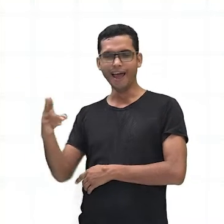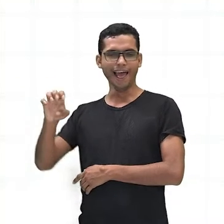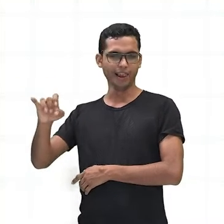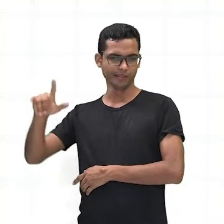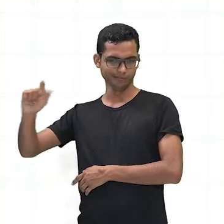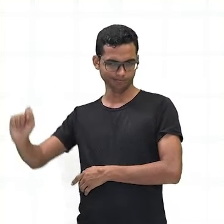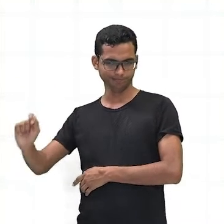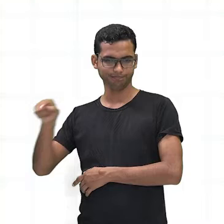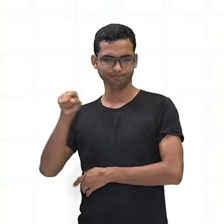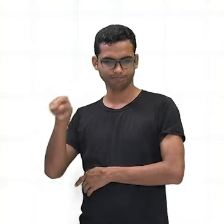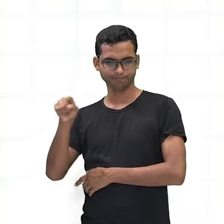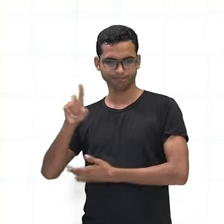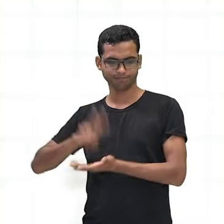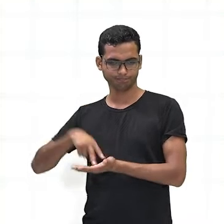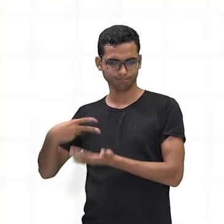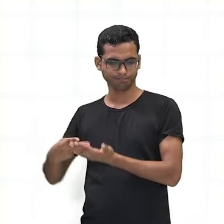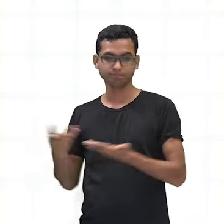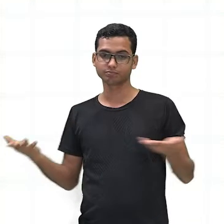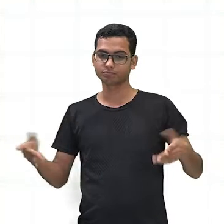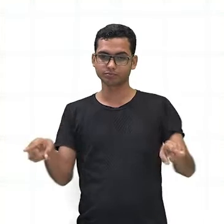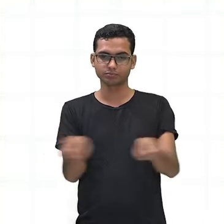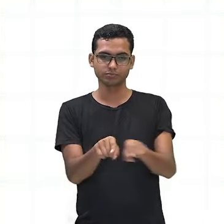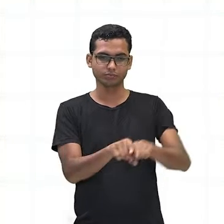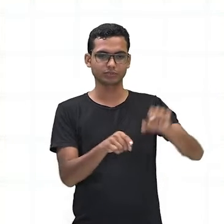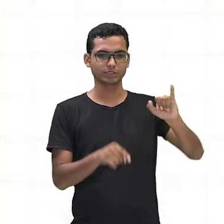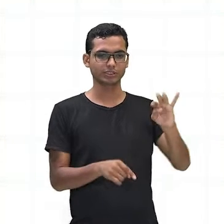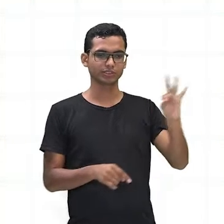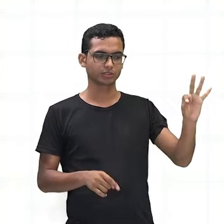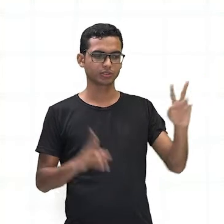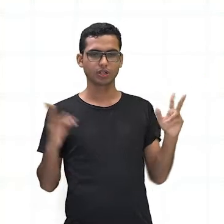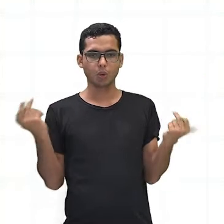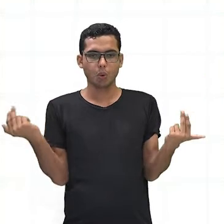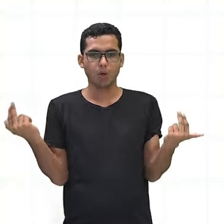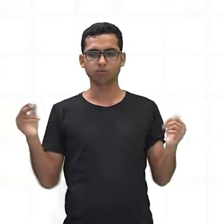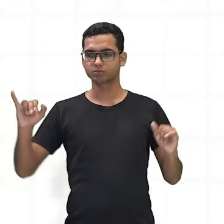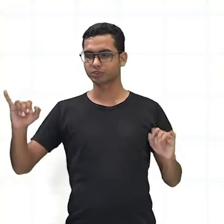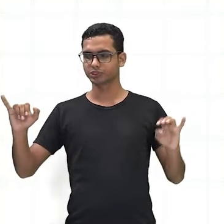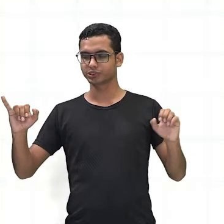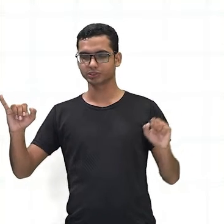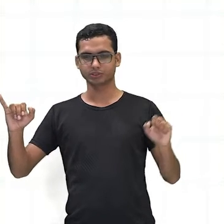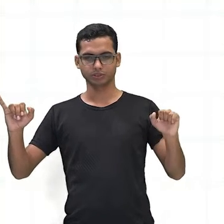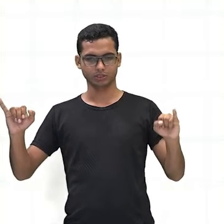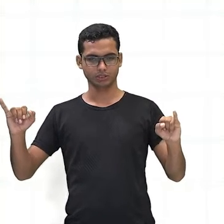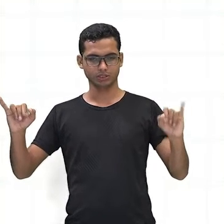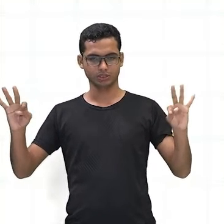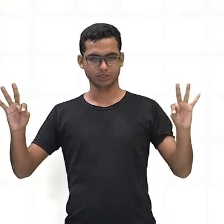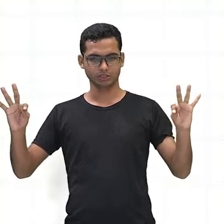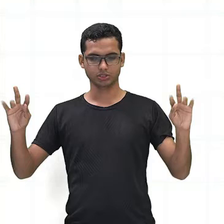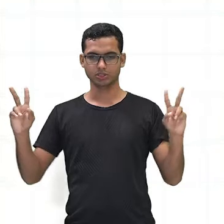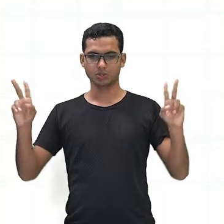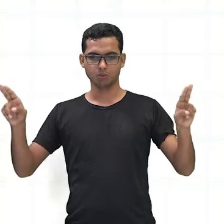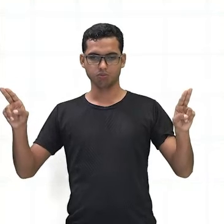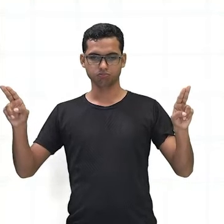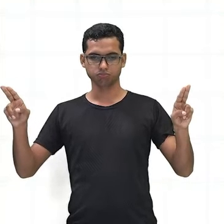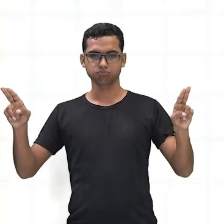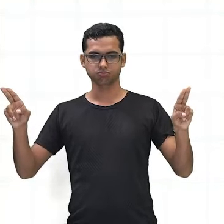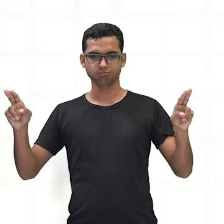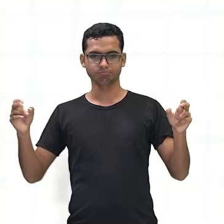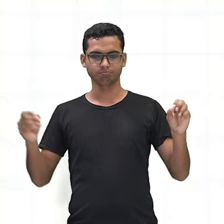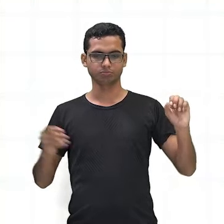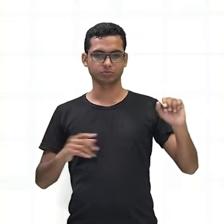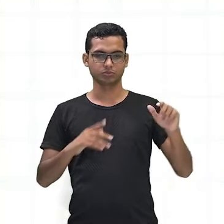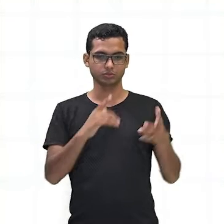com função de sujeito. E, novamente, é igual aqui, ó, com função de objeto. É a mesma forma de escrever, tá?